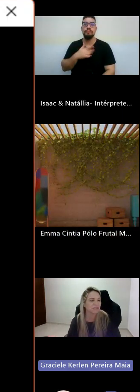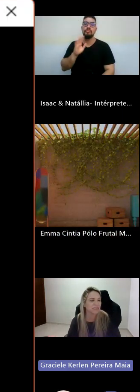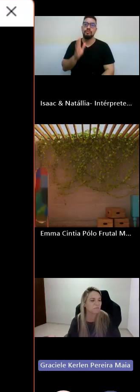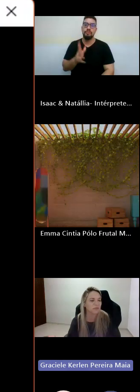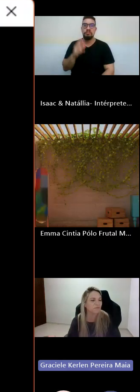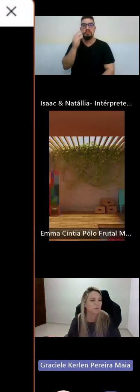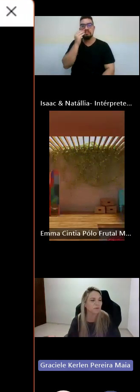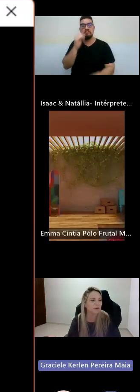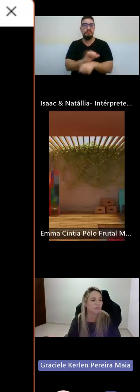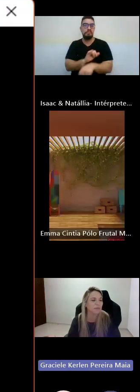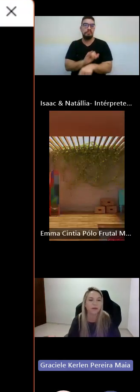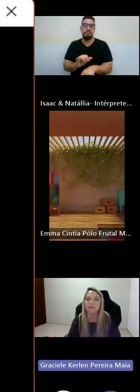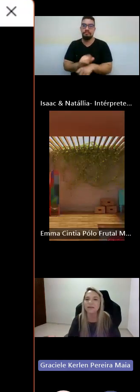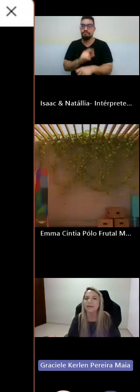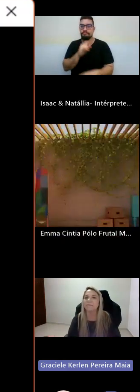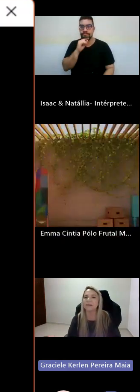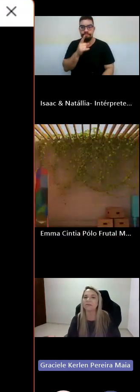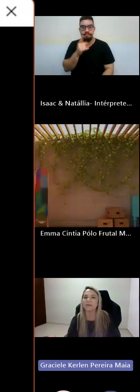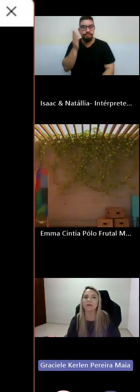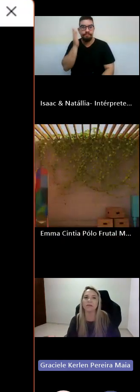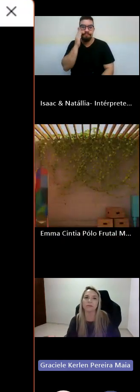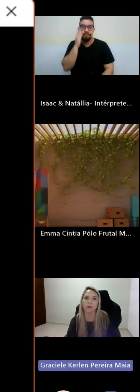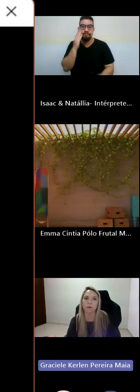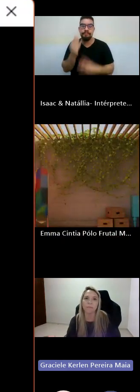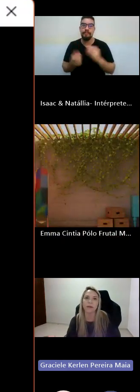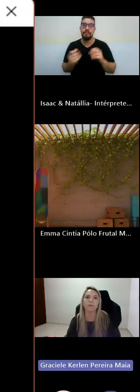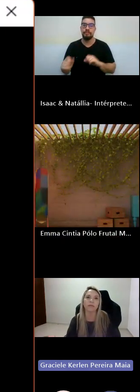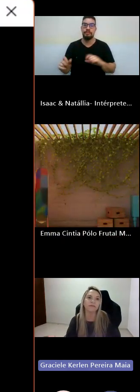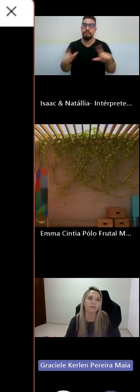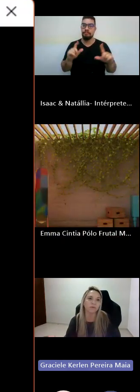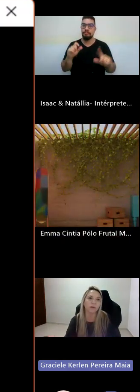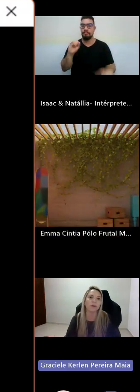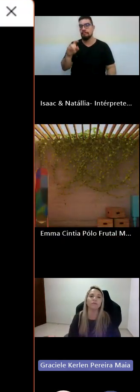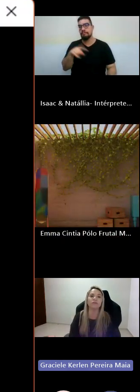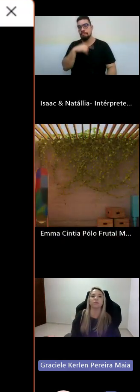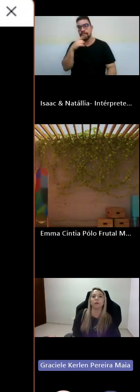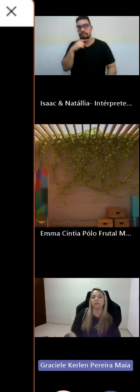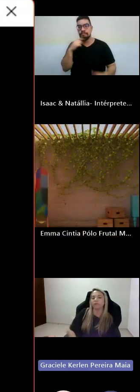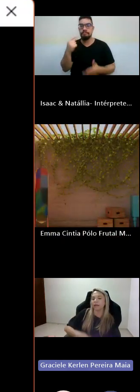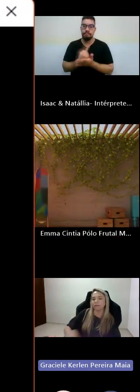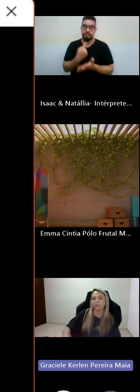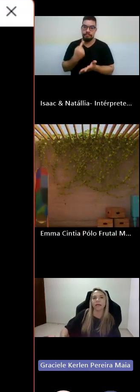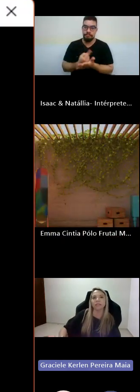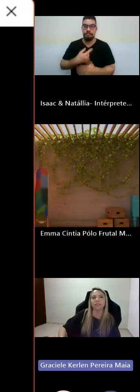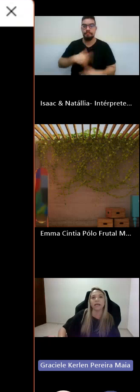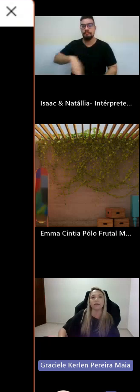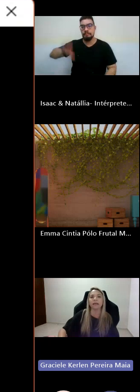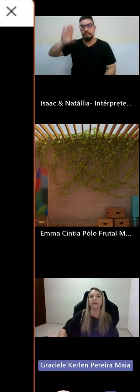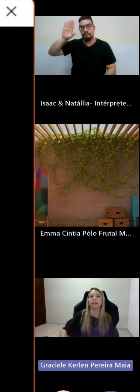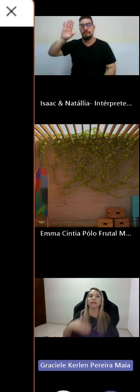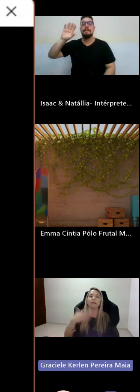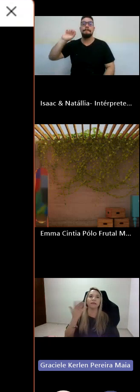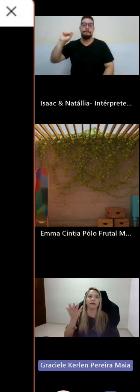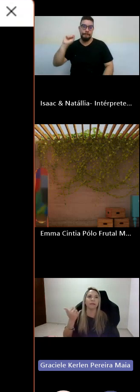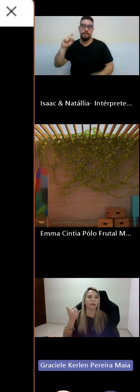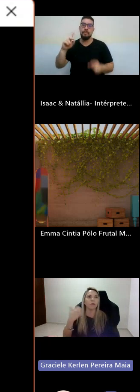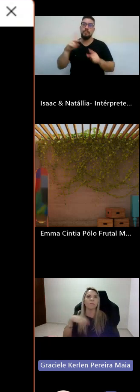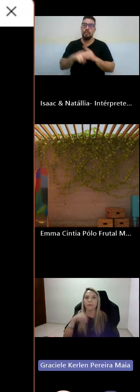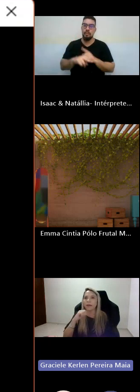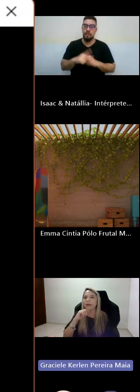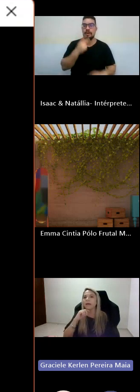isso, não sei, depois eu vou procurar saber melhor, mas qualquer coisa, alguma pergunta, levantou a mão, viu, gente? Pode ficar à vontade